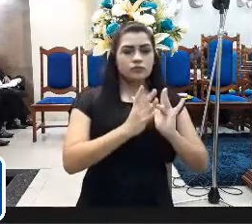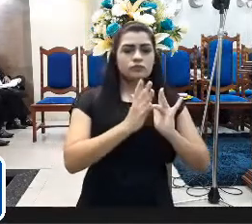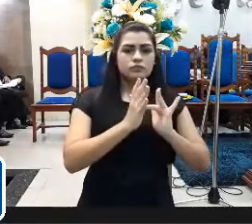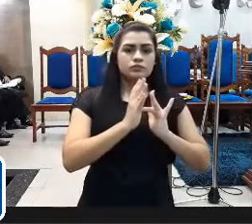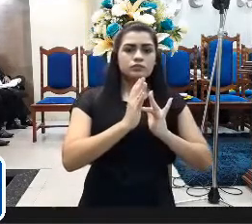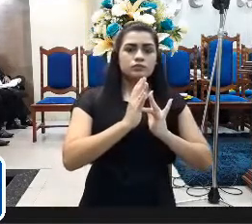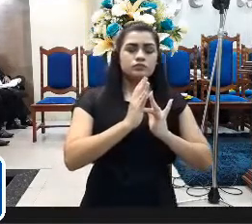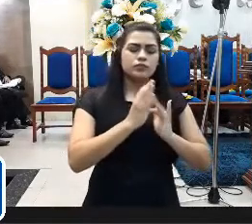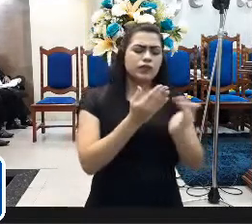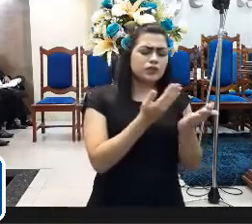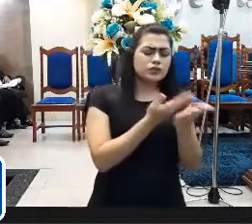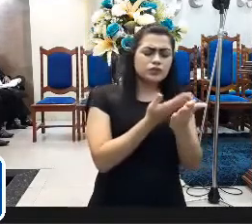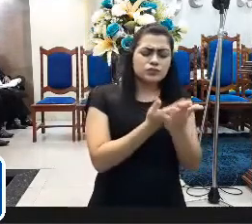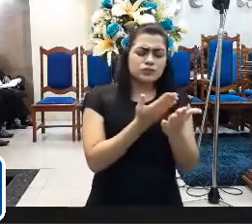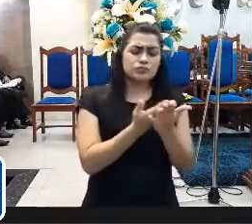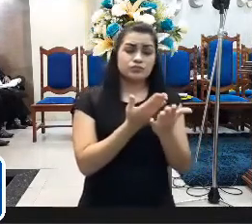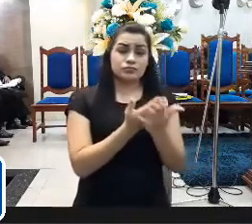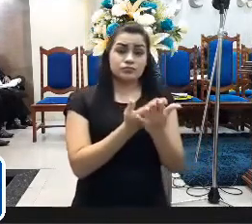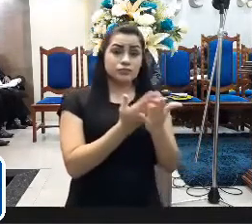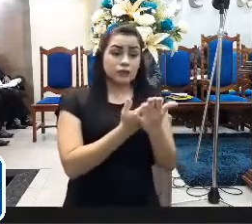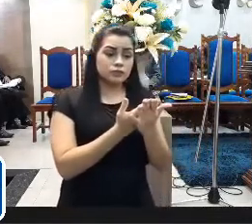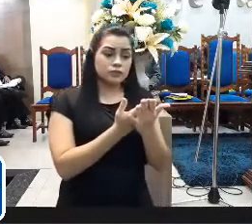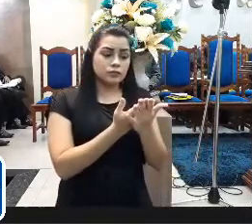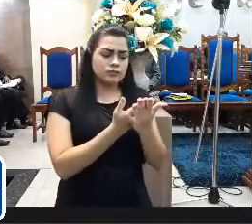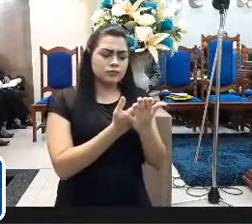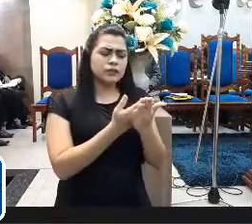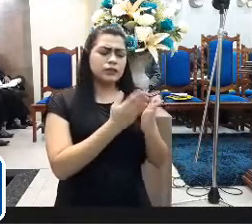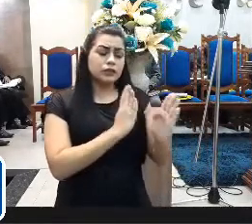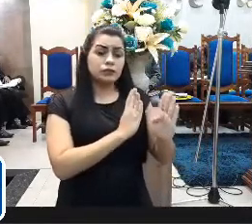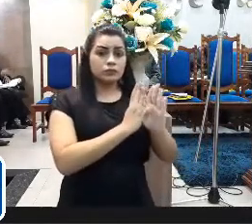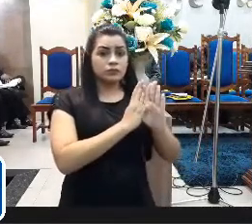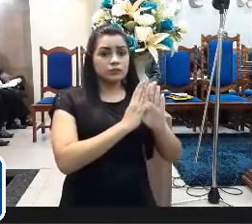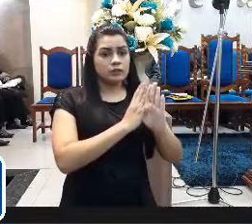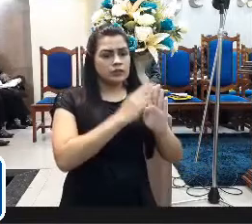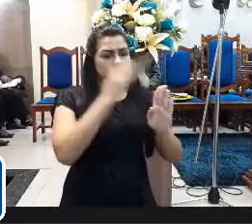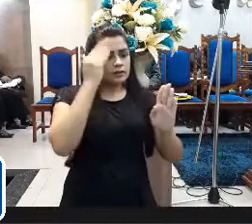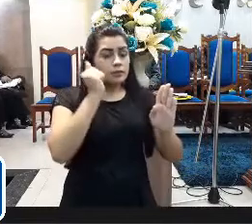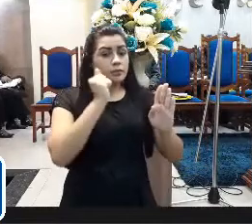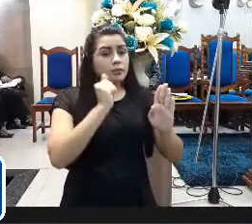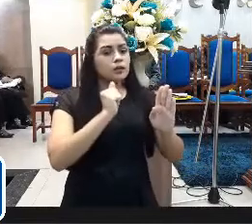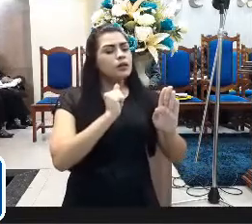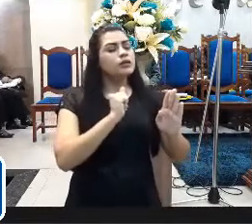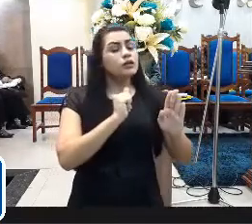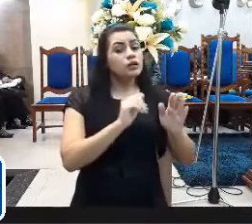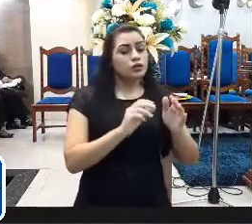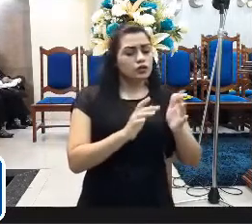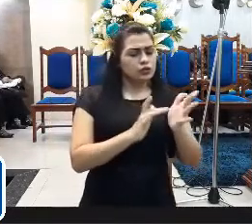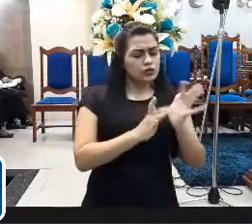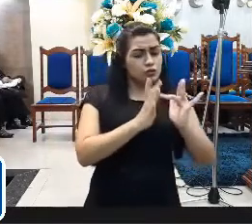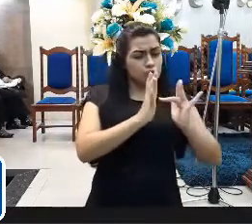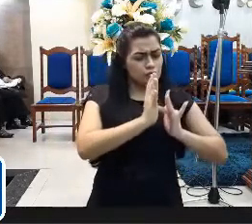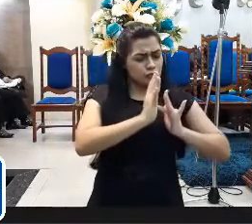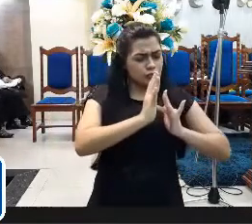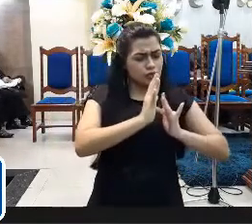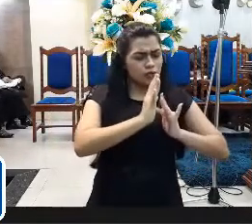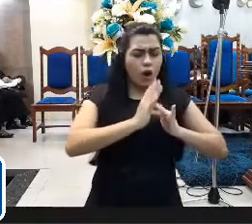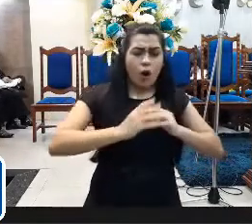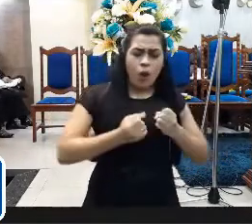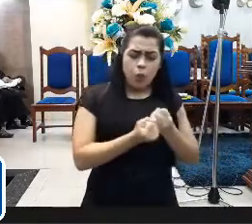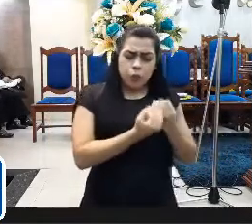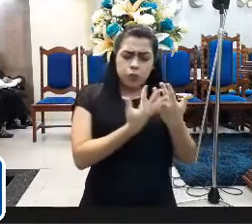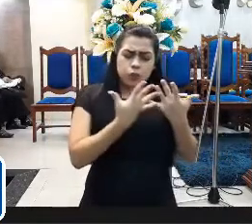de Deus chegou a essa conclusão, que a glorificação de Jesus decorre dos seus sofrimentos. Porque Jesus foi muito